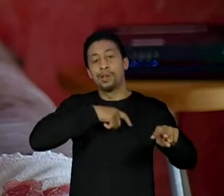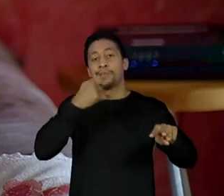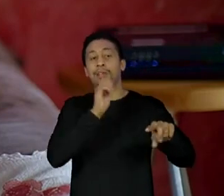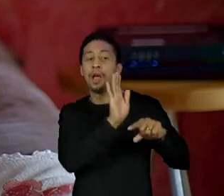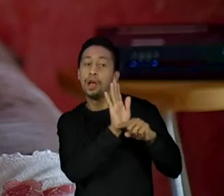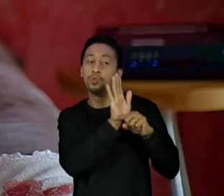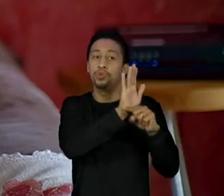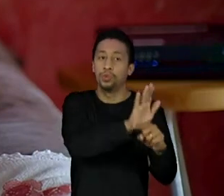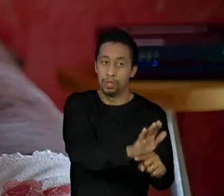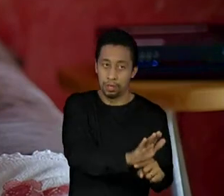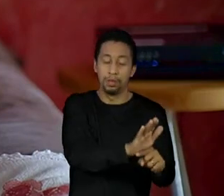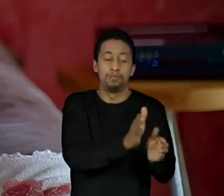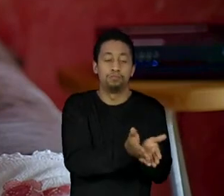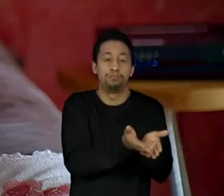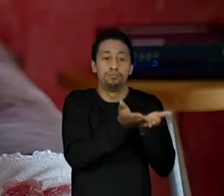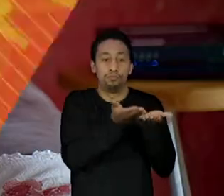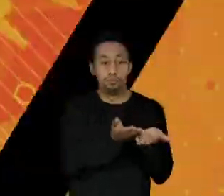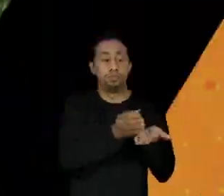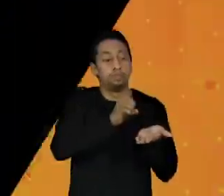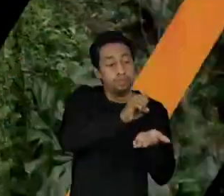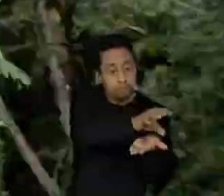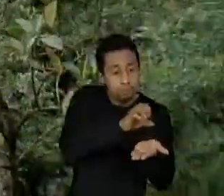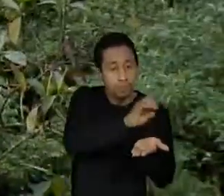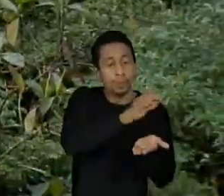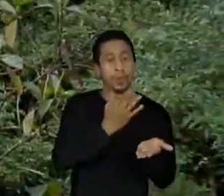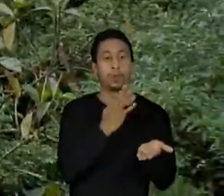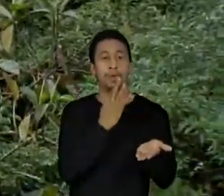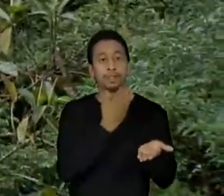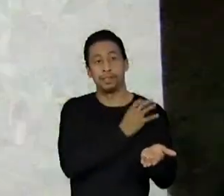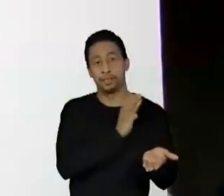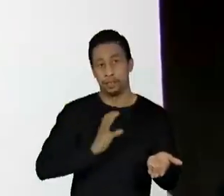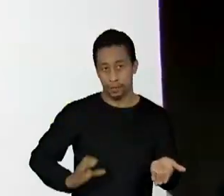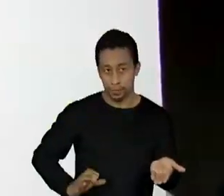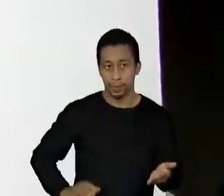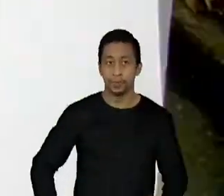a conhecer ao Cristo.